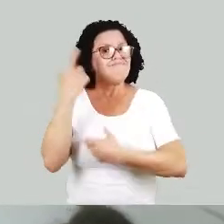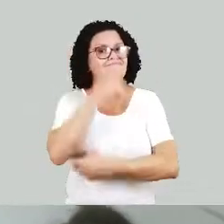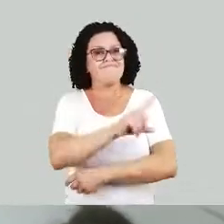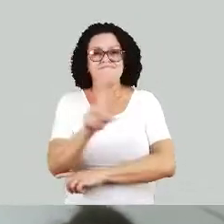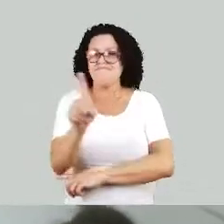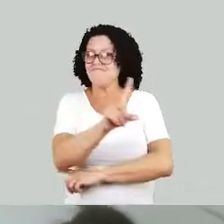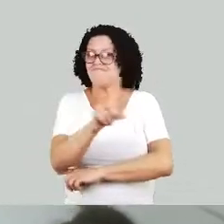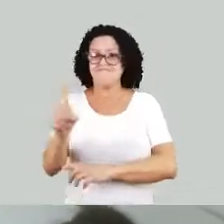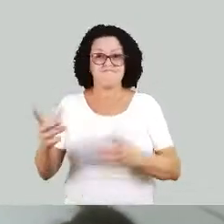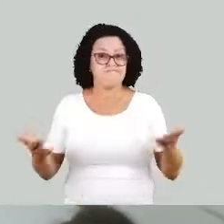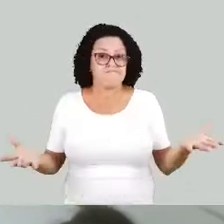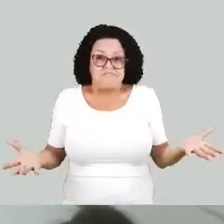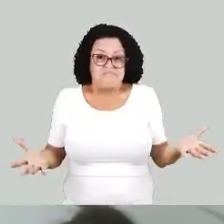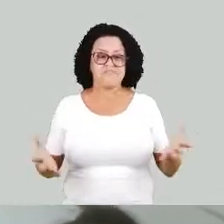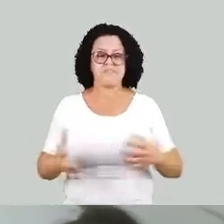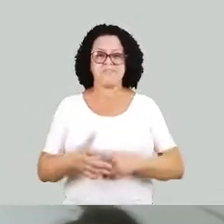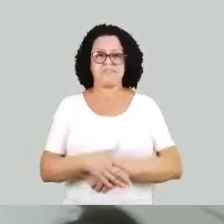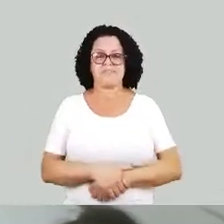sentimento.